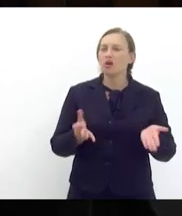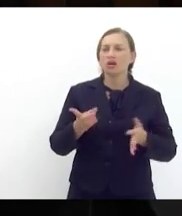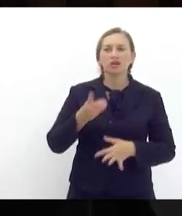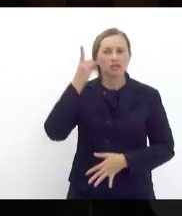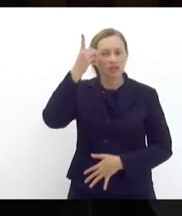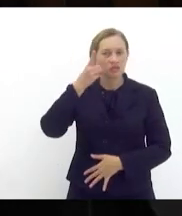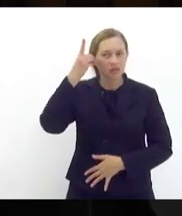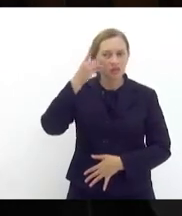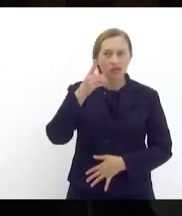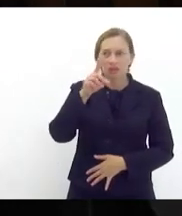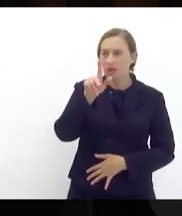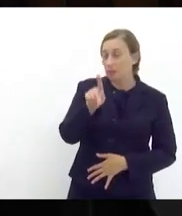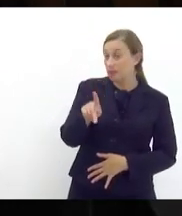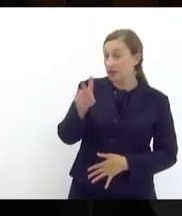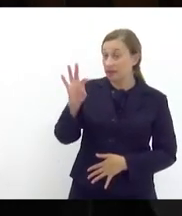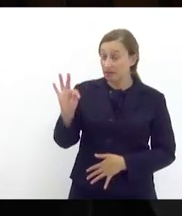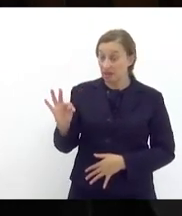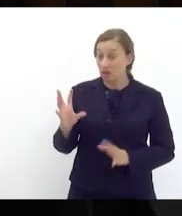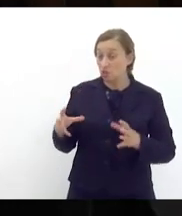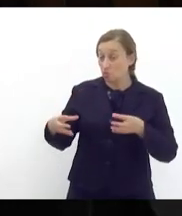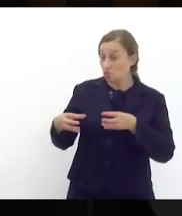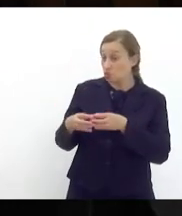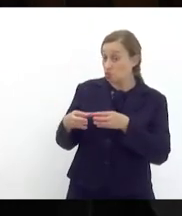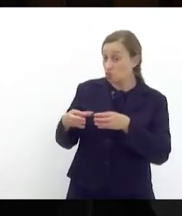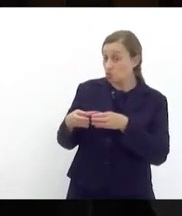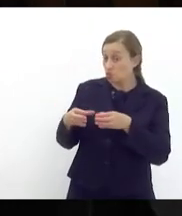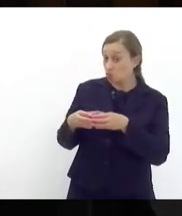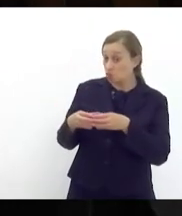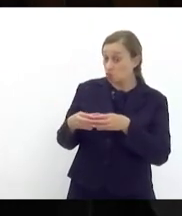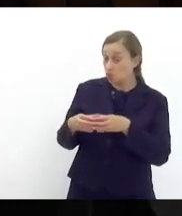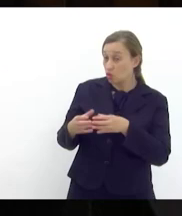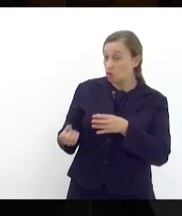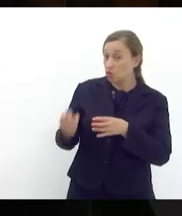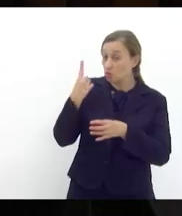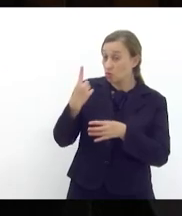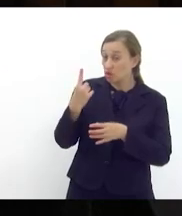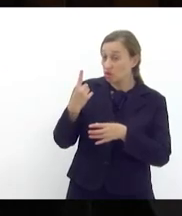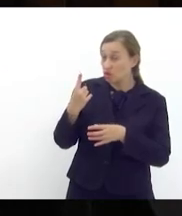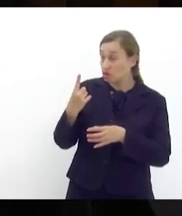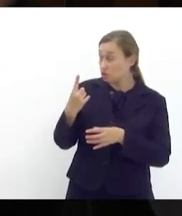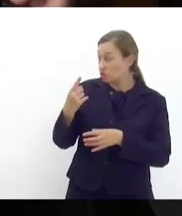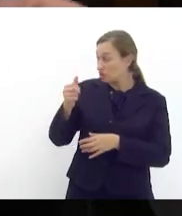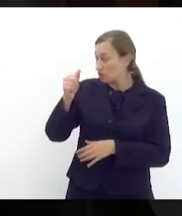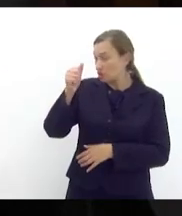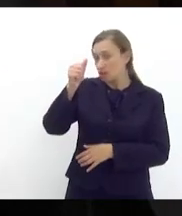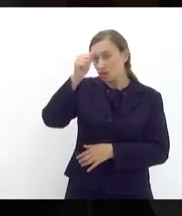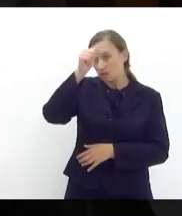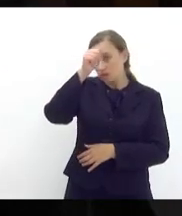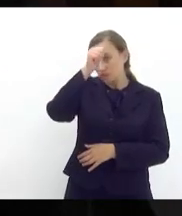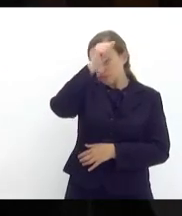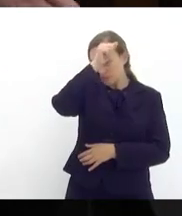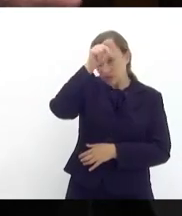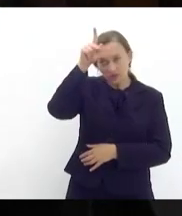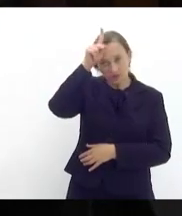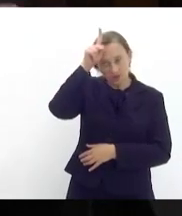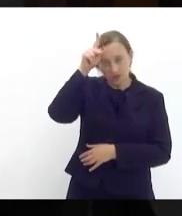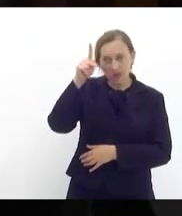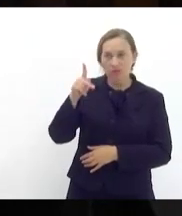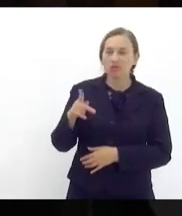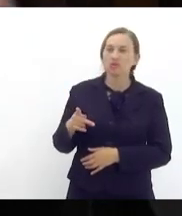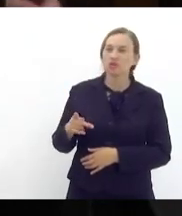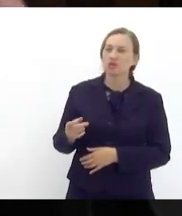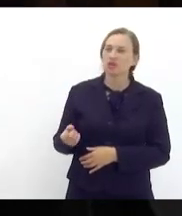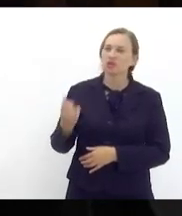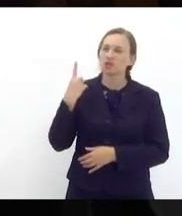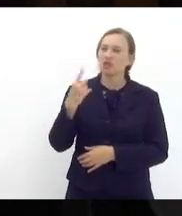PT, ou melhor, do grupo, do ex-prefeitinho de Maricá, aquele que tem a voz fina, voz de tacara rachada,